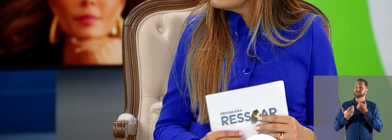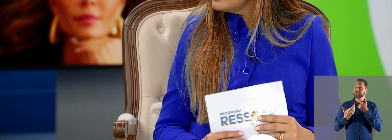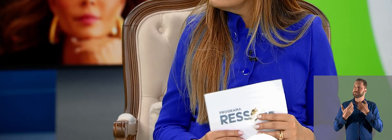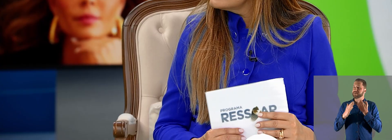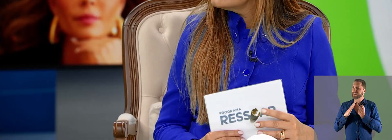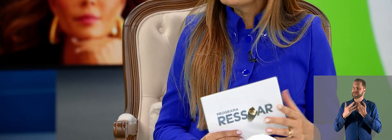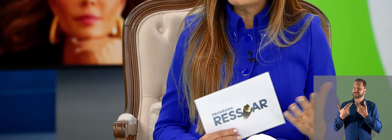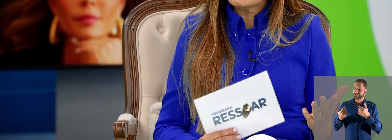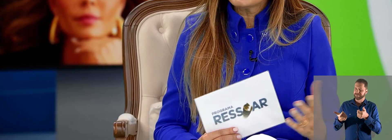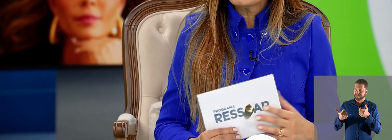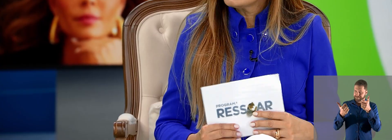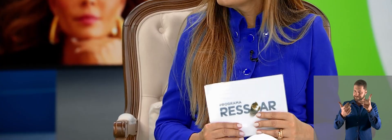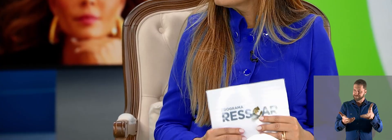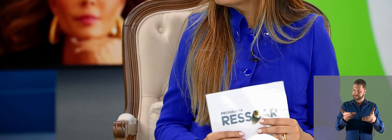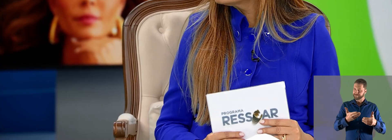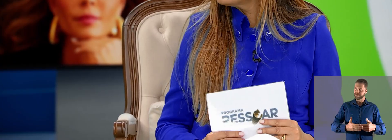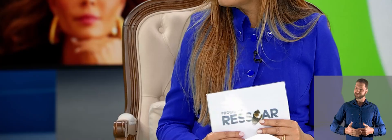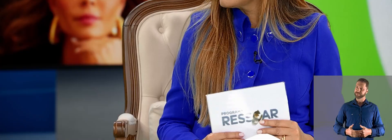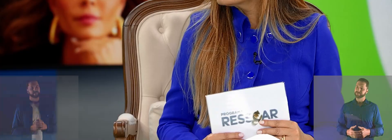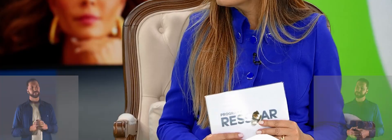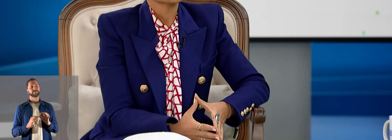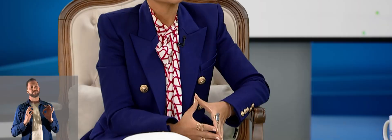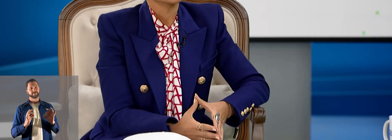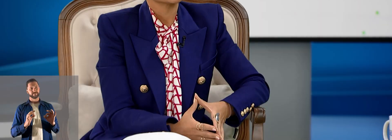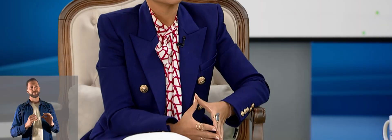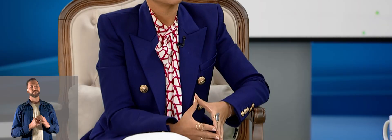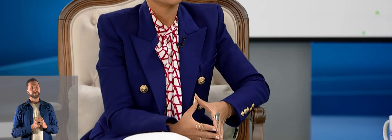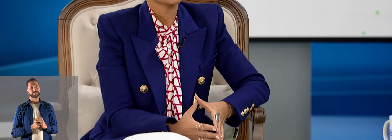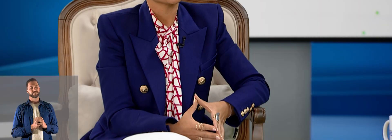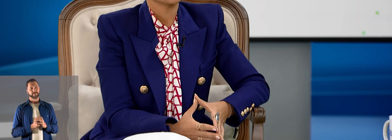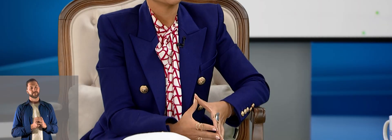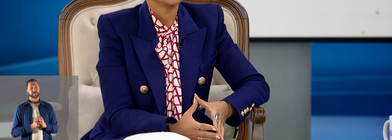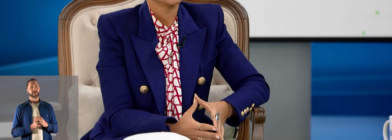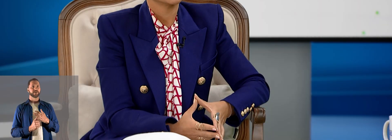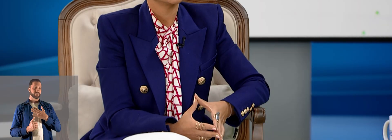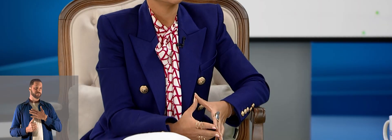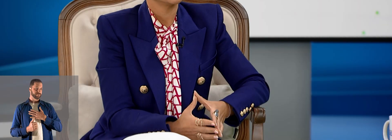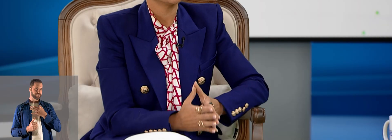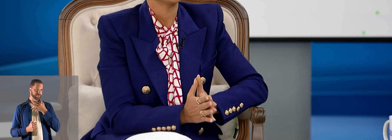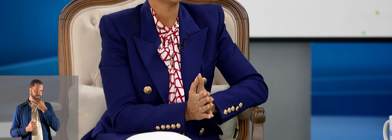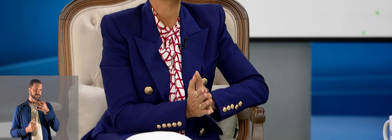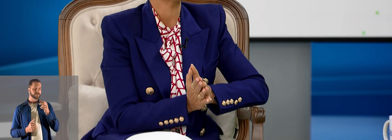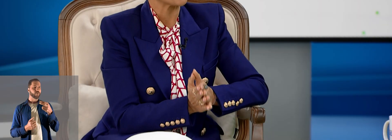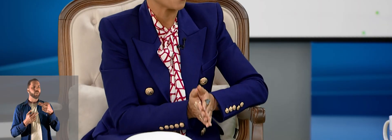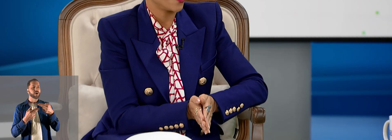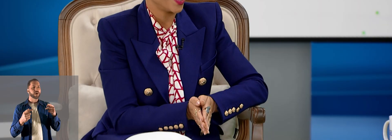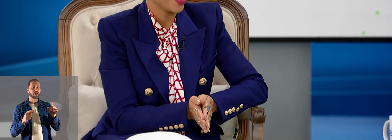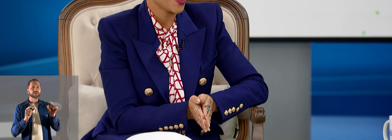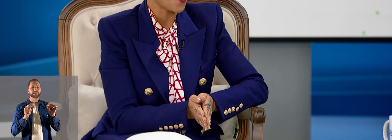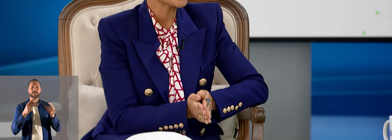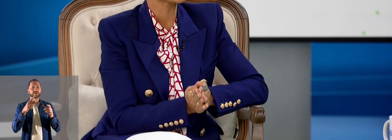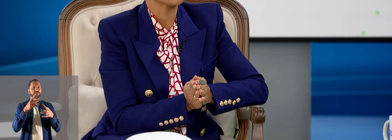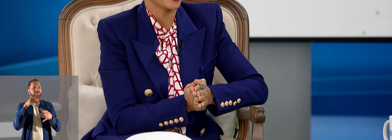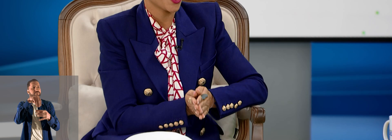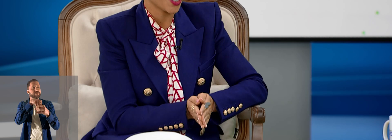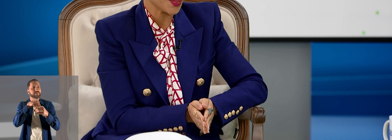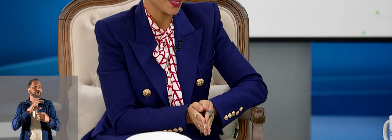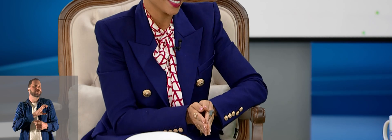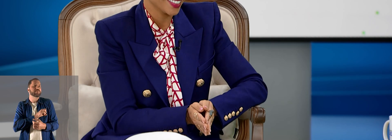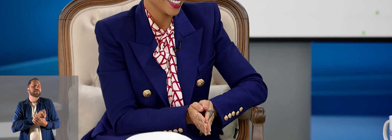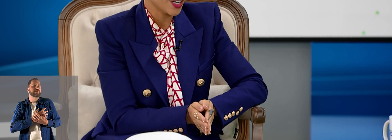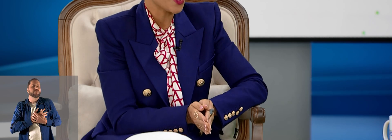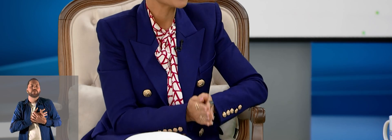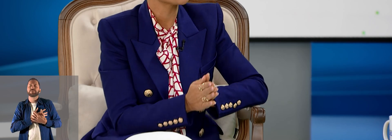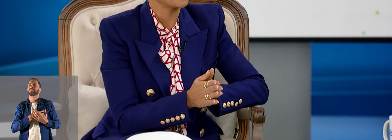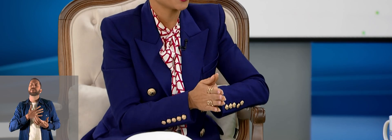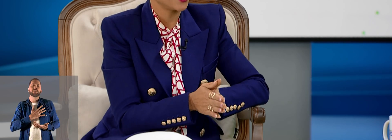alguns insights que a gente pudesse ajudar as pessoas também em casa com certeza eu acho que o que te move Qual é a sua paixão